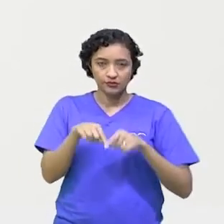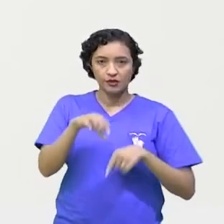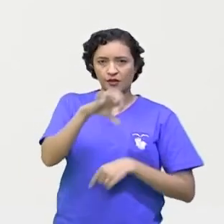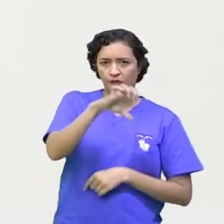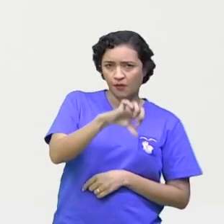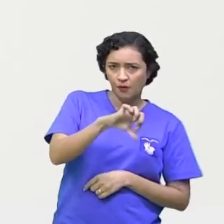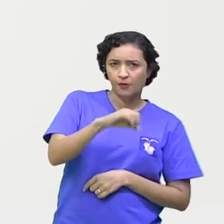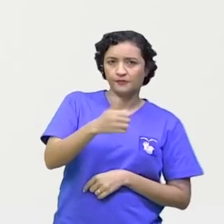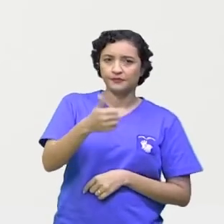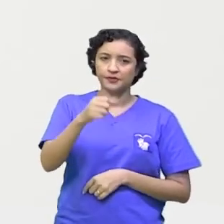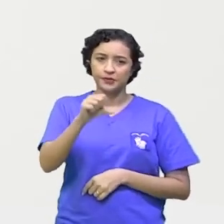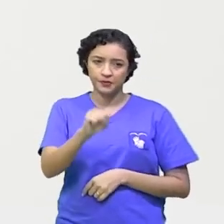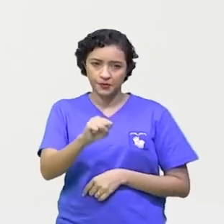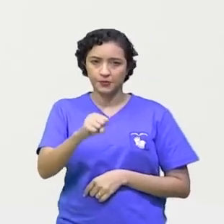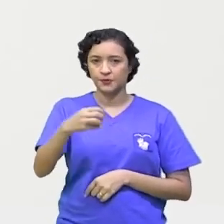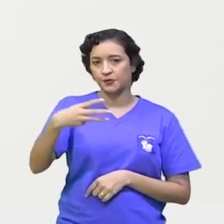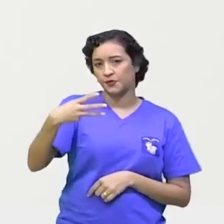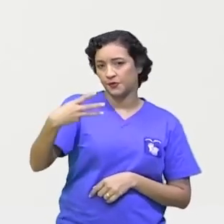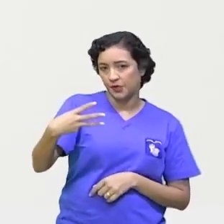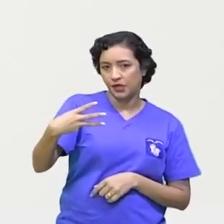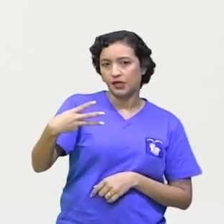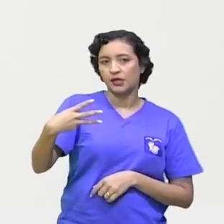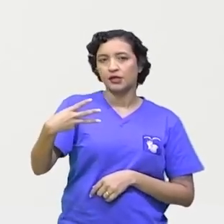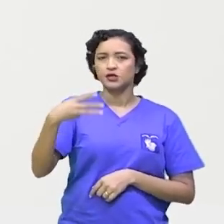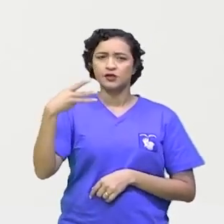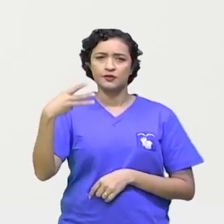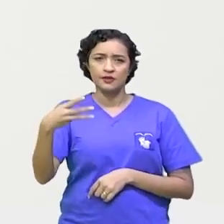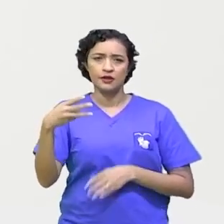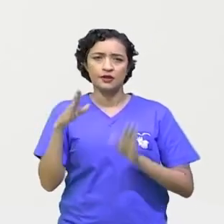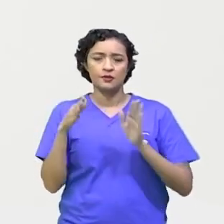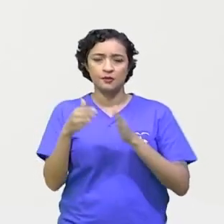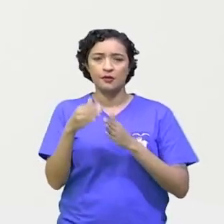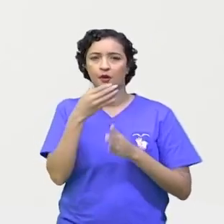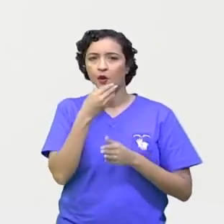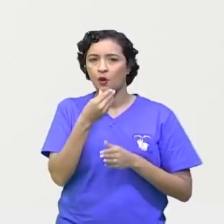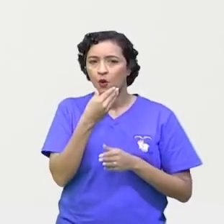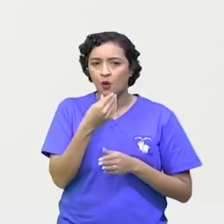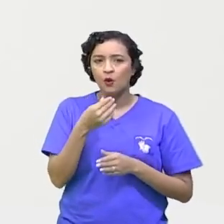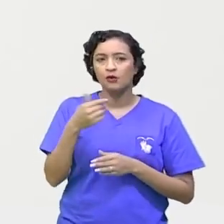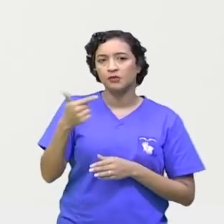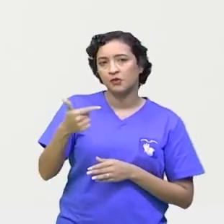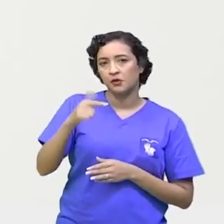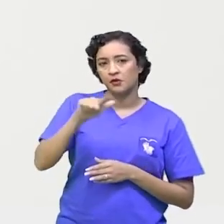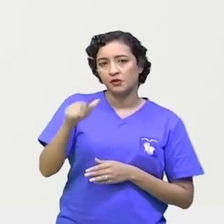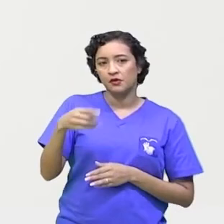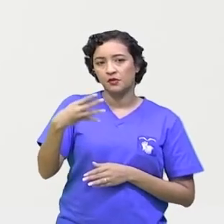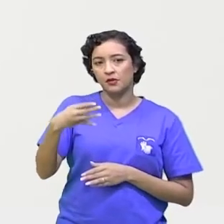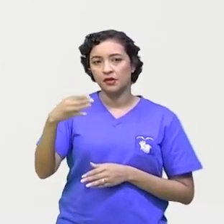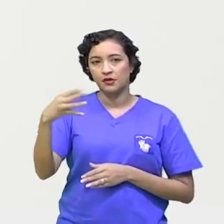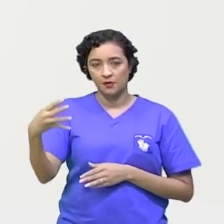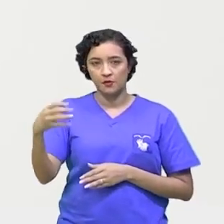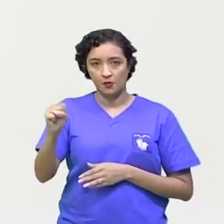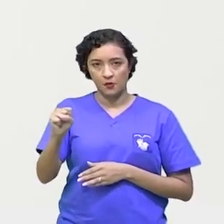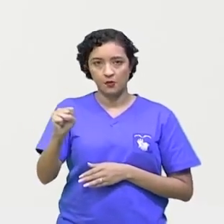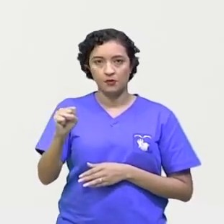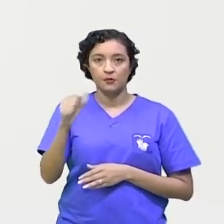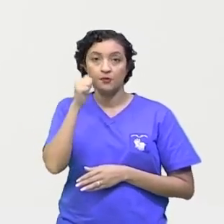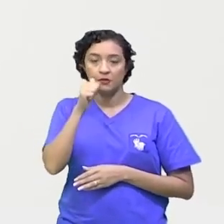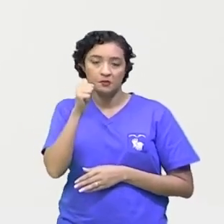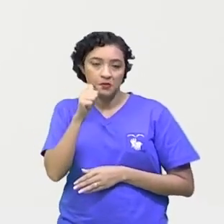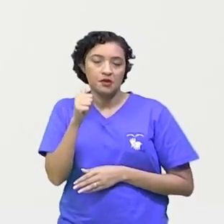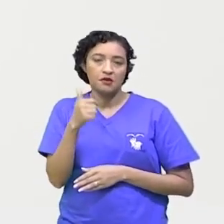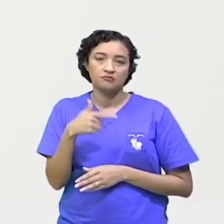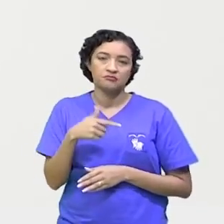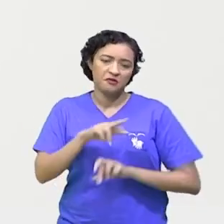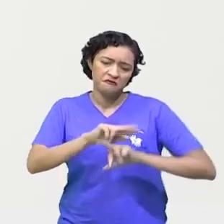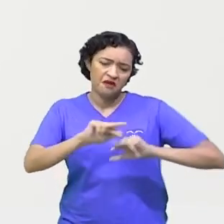18, 6, 3, 2,43 para homem, 2,24 para mulheres, que é a altura. O que você vai usar aqui? Vamos ver o que ele